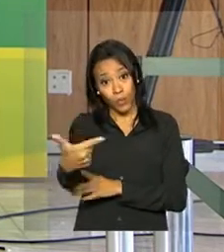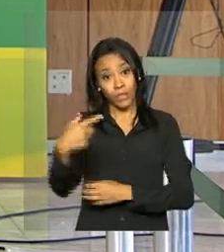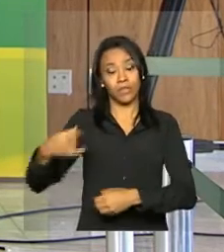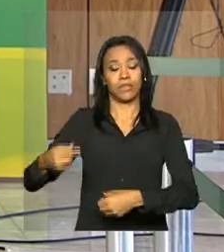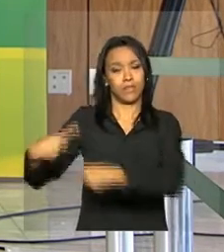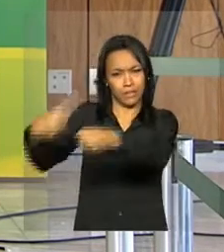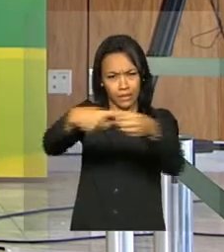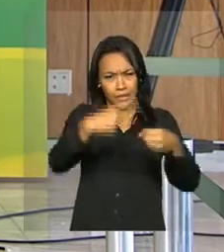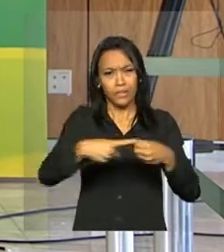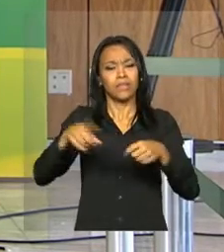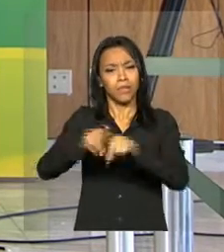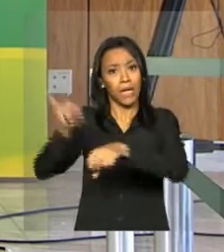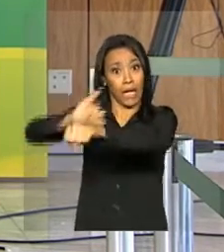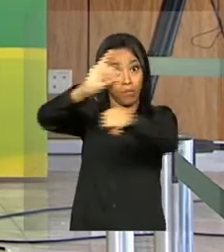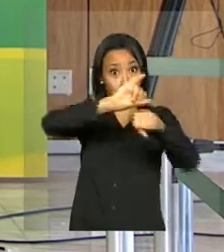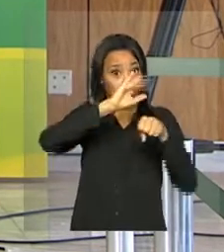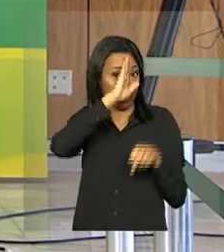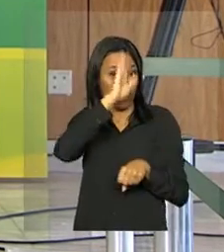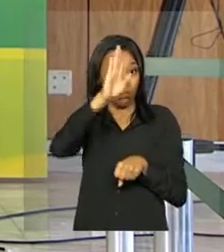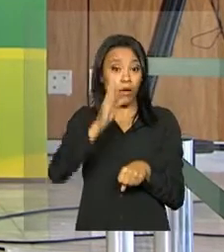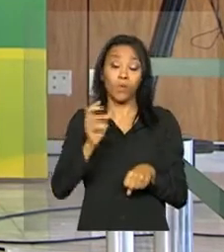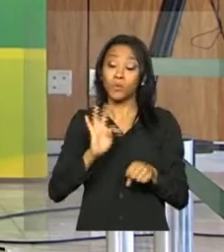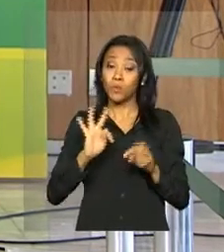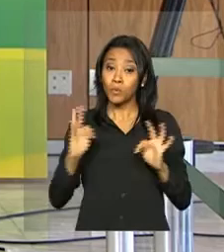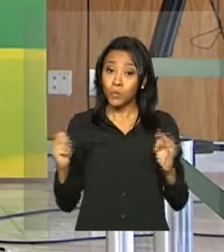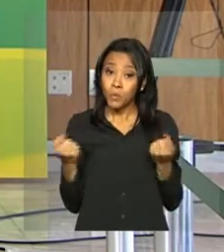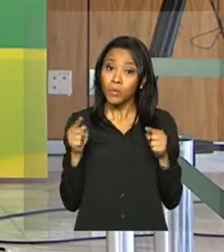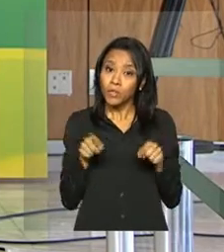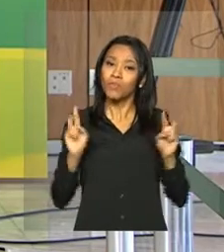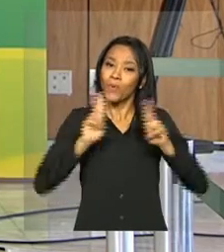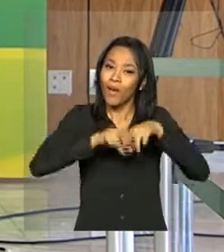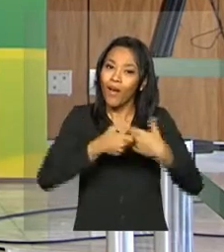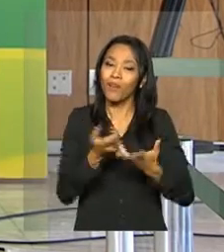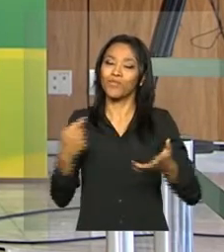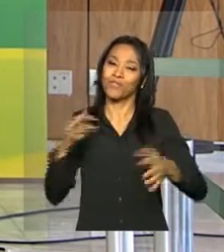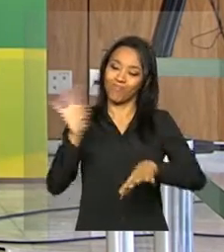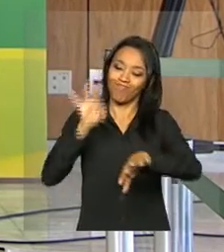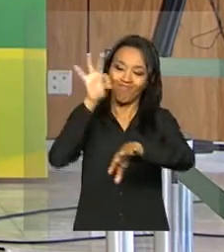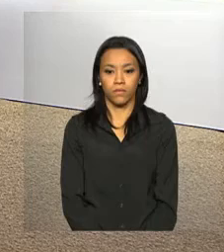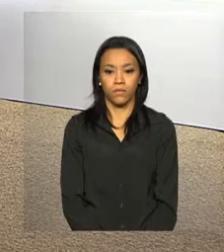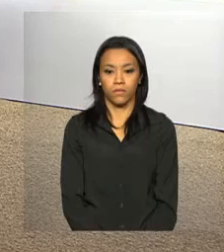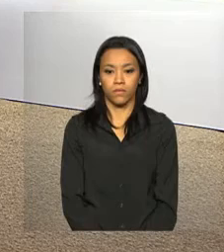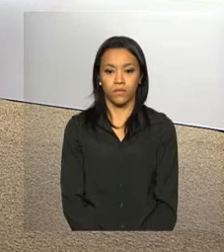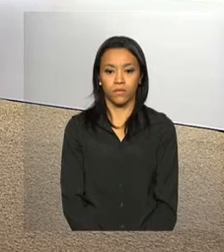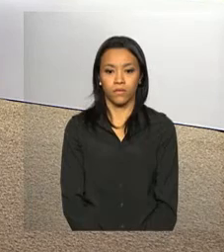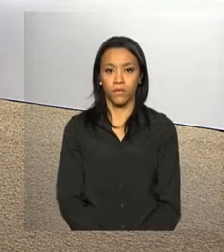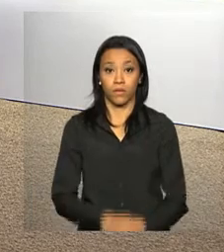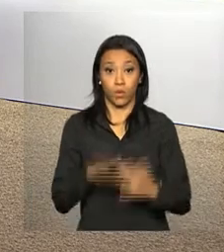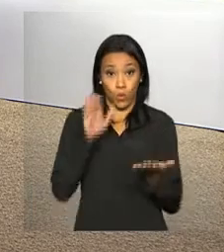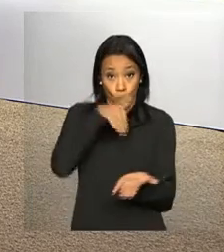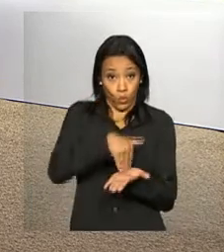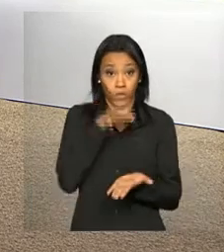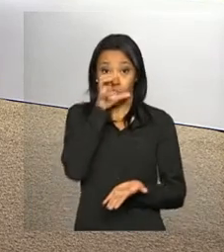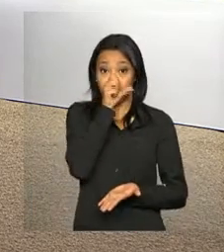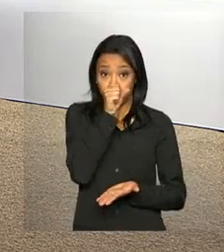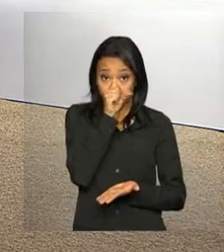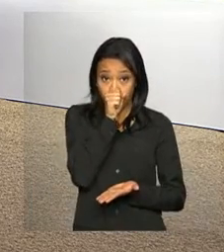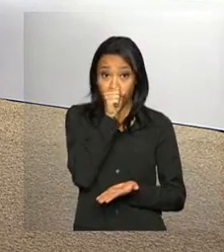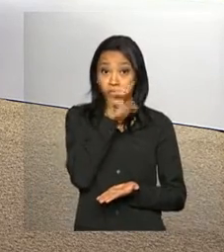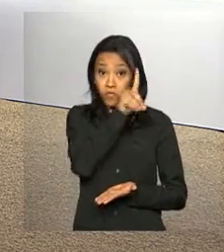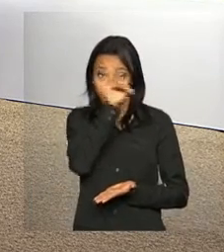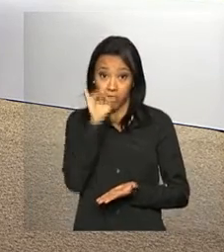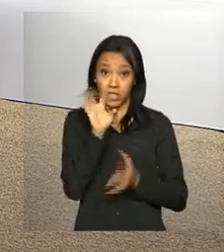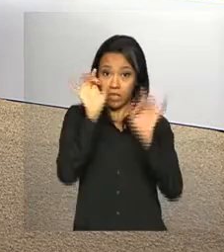regiões metropolitanas do país tudo isso no combate ao mosquito aedes aegypti último sábado foi um dia especial